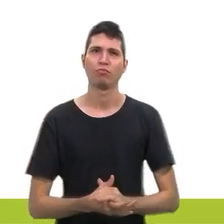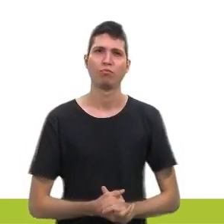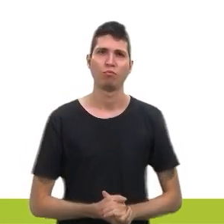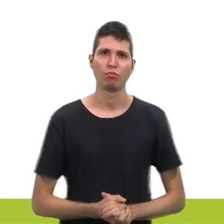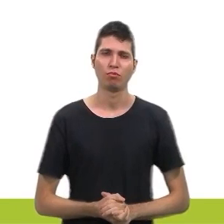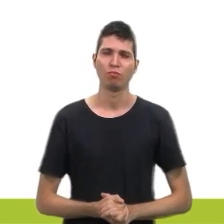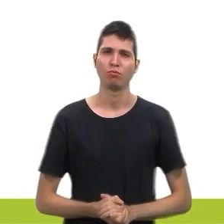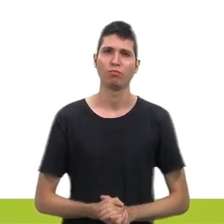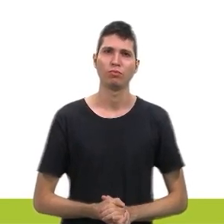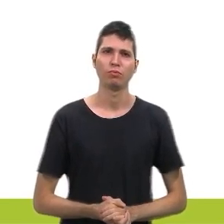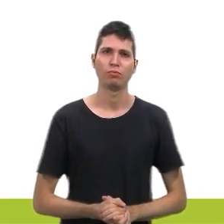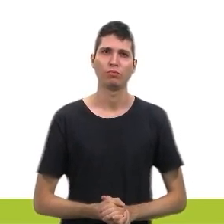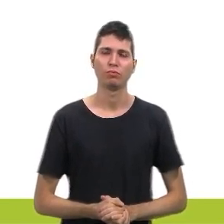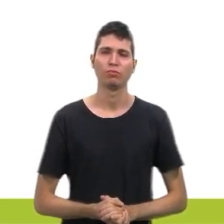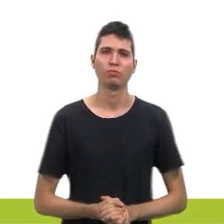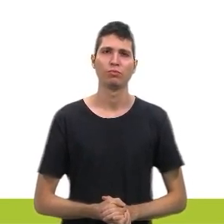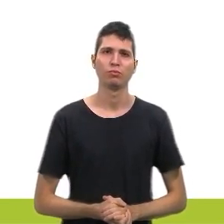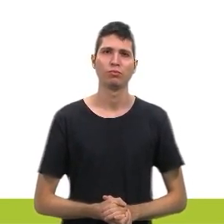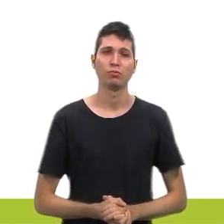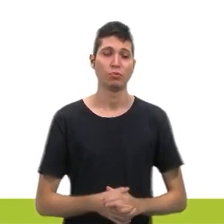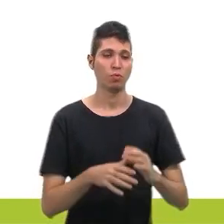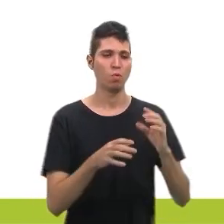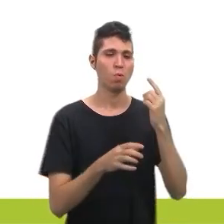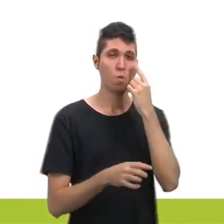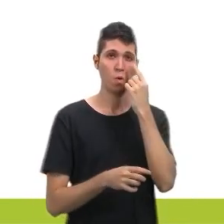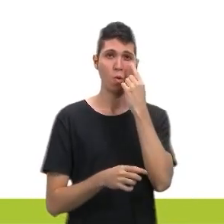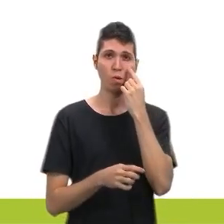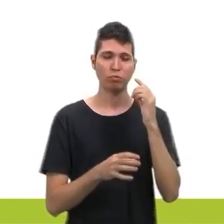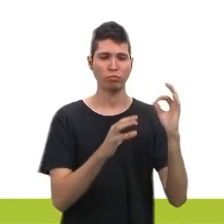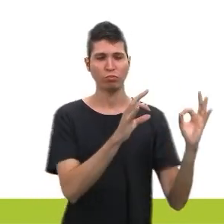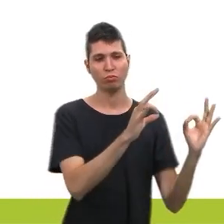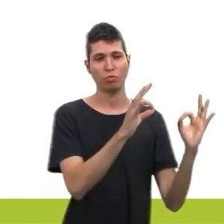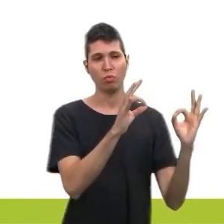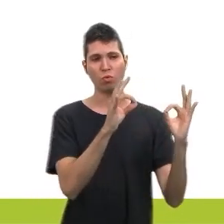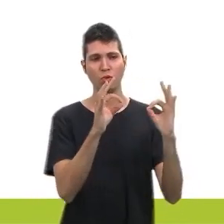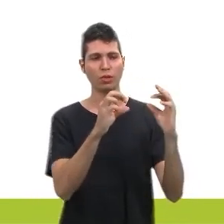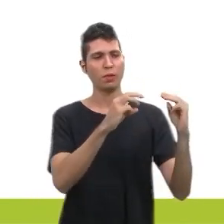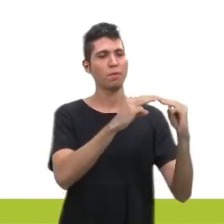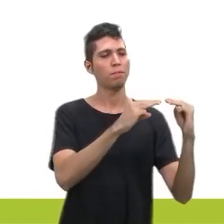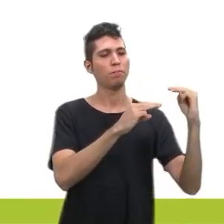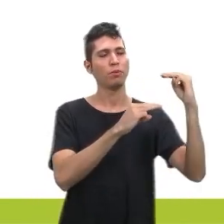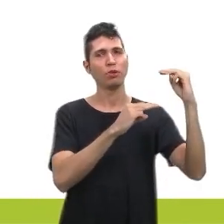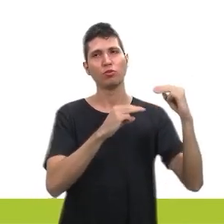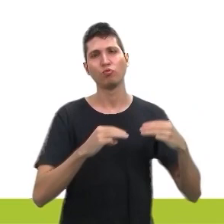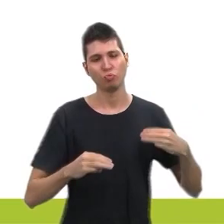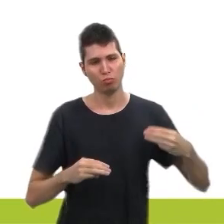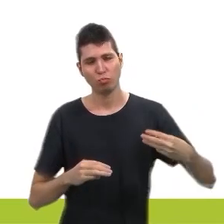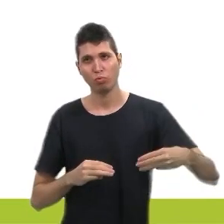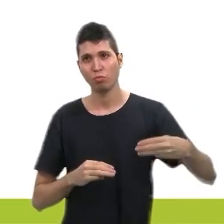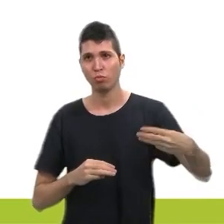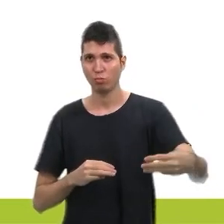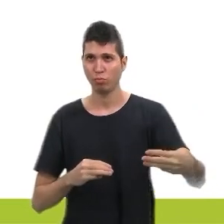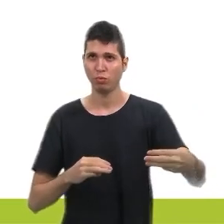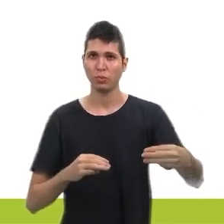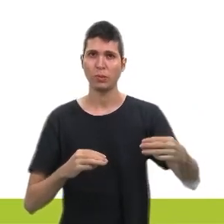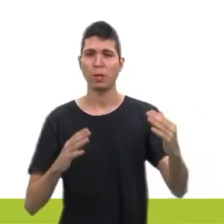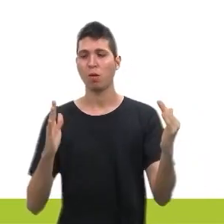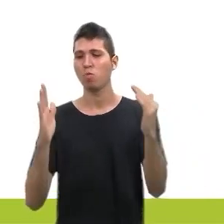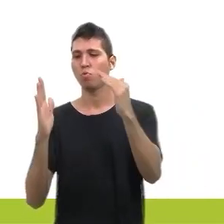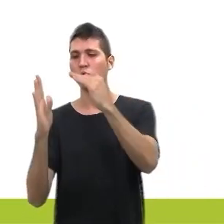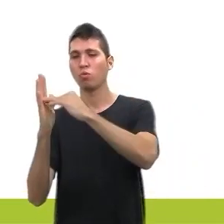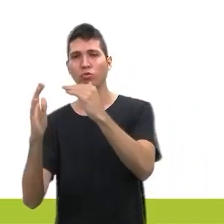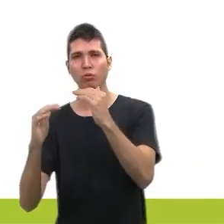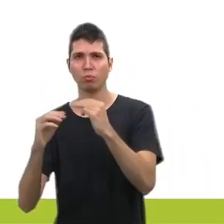de hoje, tá? Se liga aqui, ó, olha a ordem, média, moda e por último a mediana. Tudo